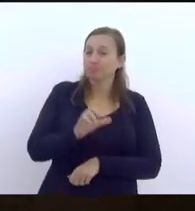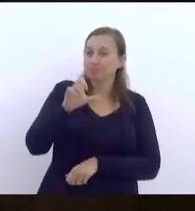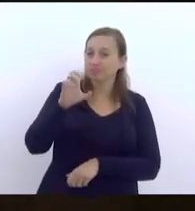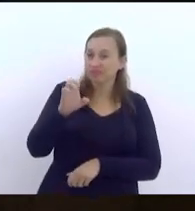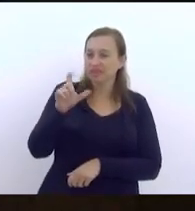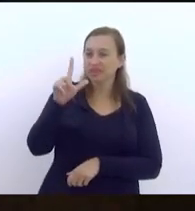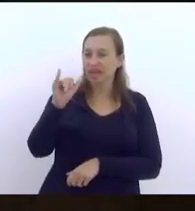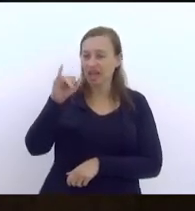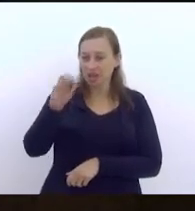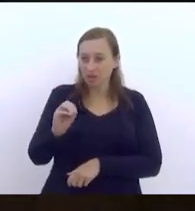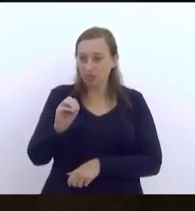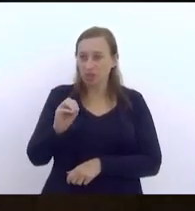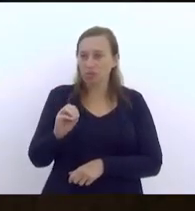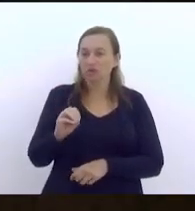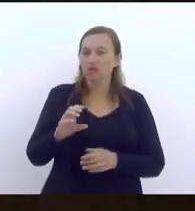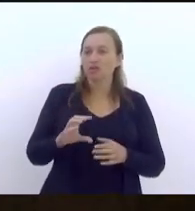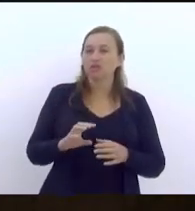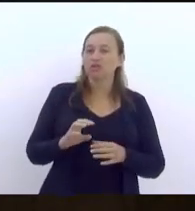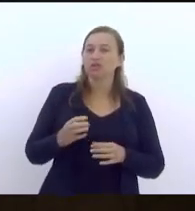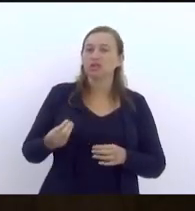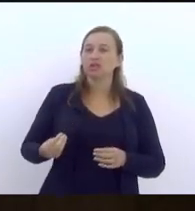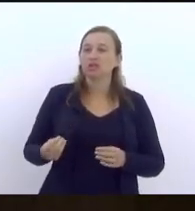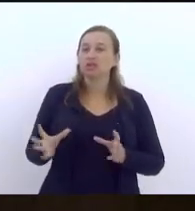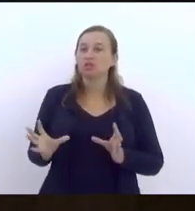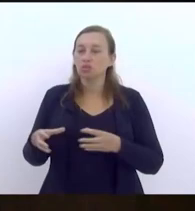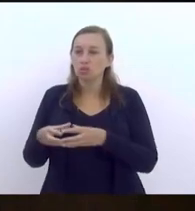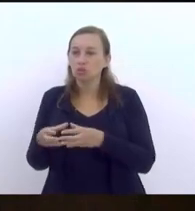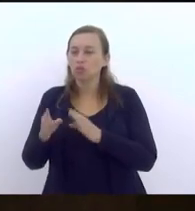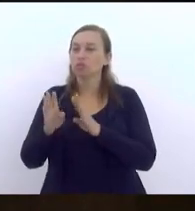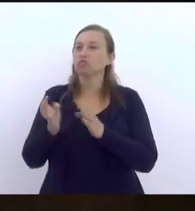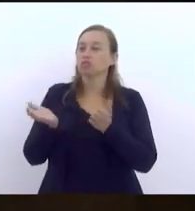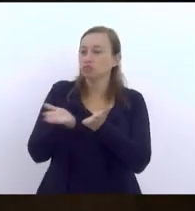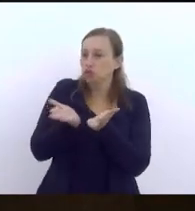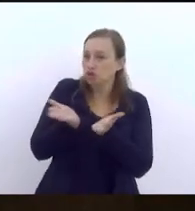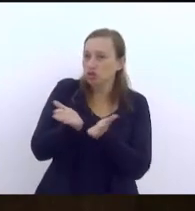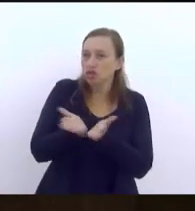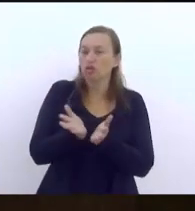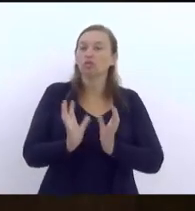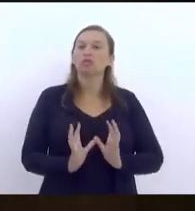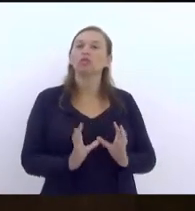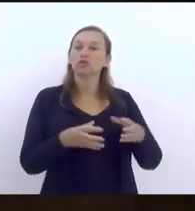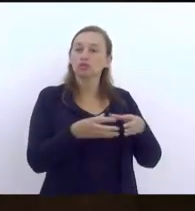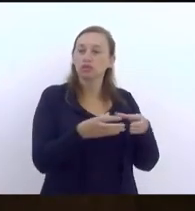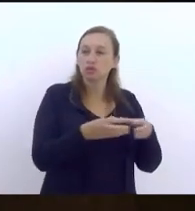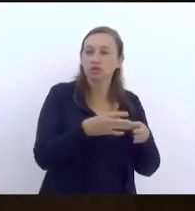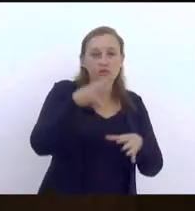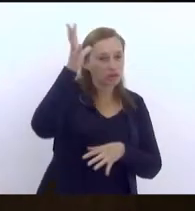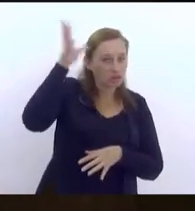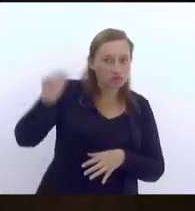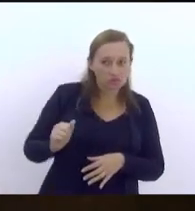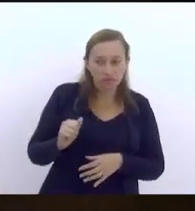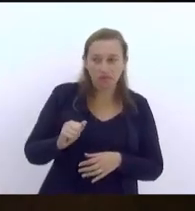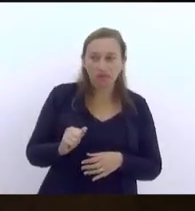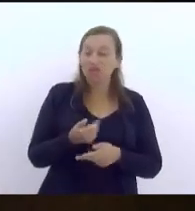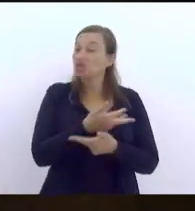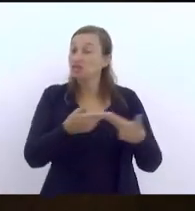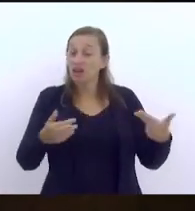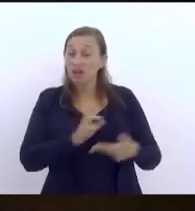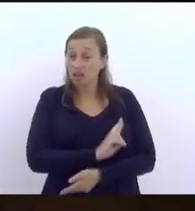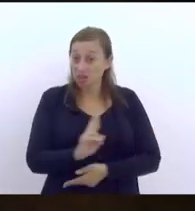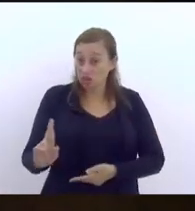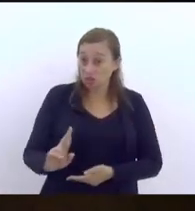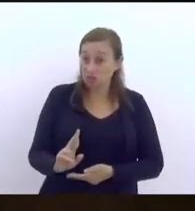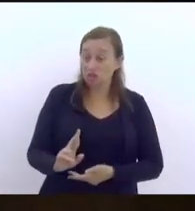tem a participação dos cristãos, tem o direito à participação das religiões matriz africanas, de diversas